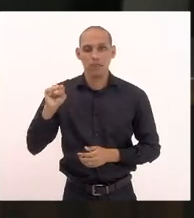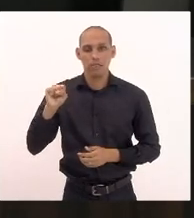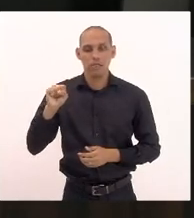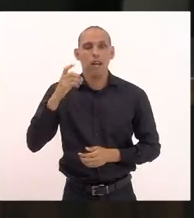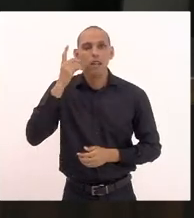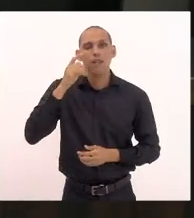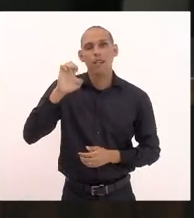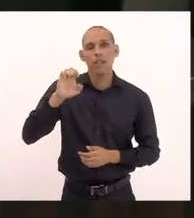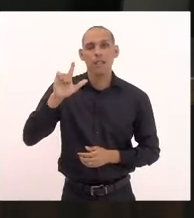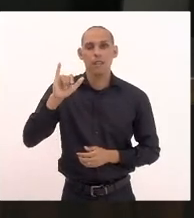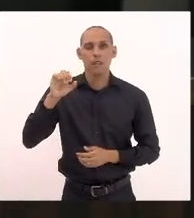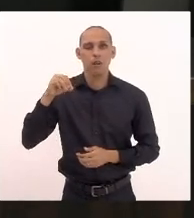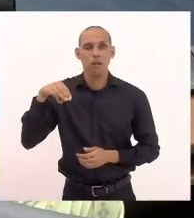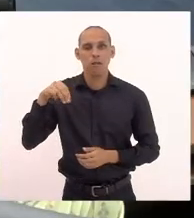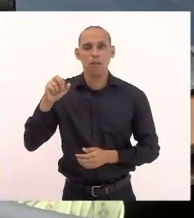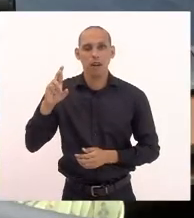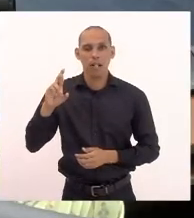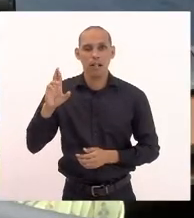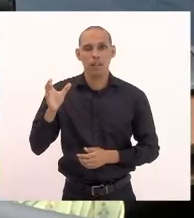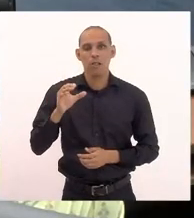Deputado Eliomar Coelho.